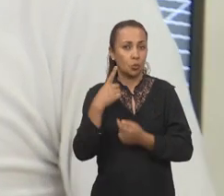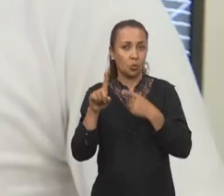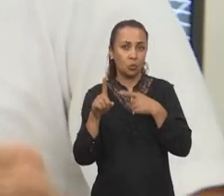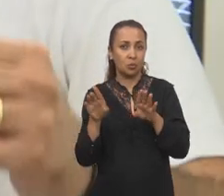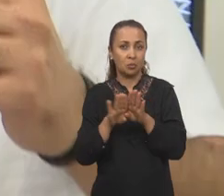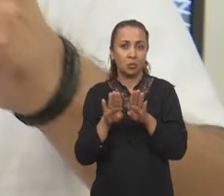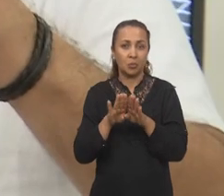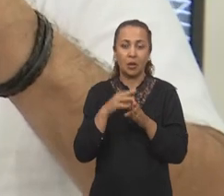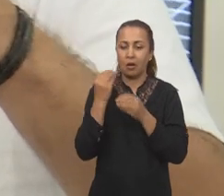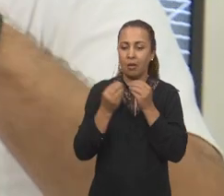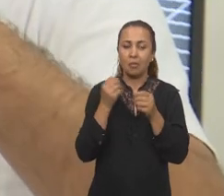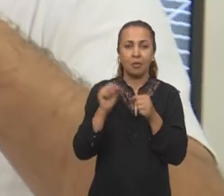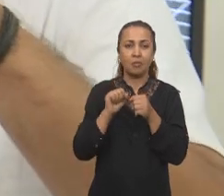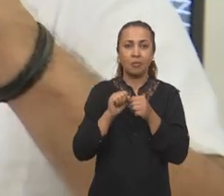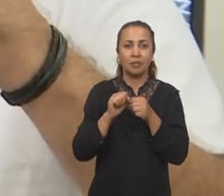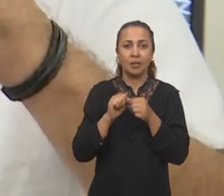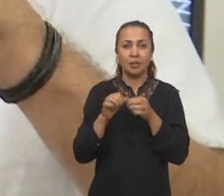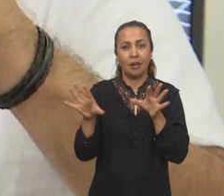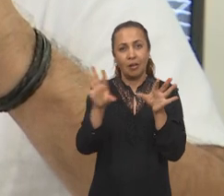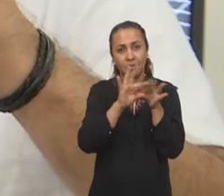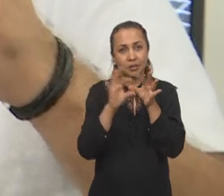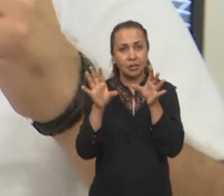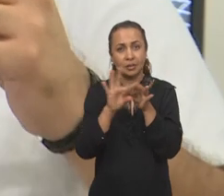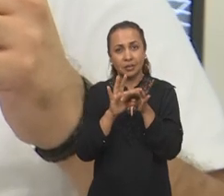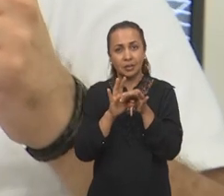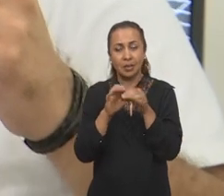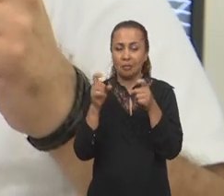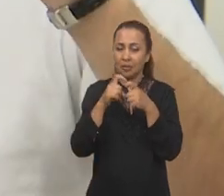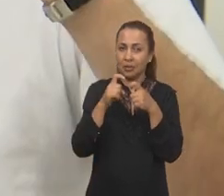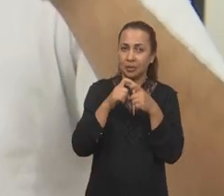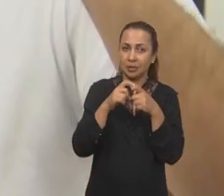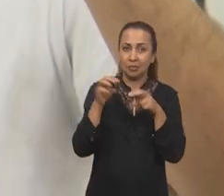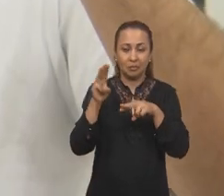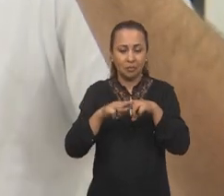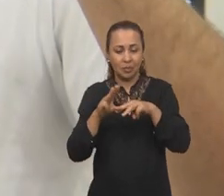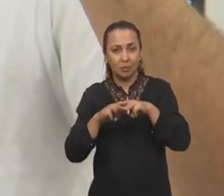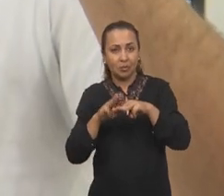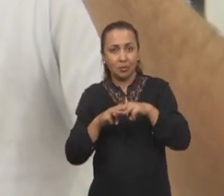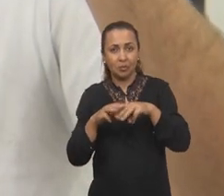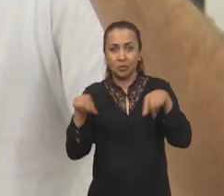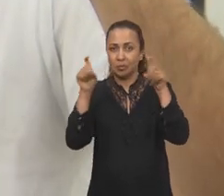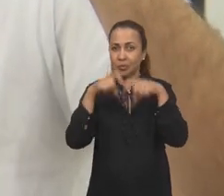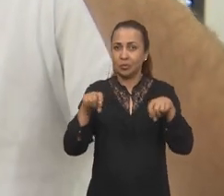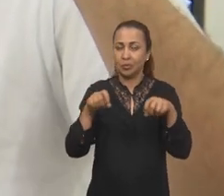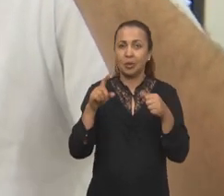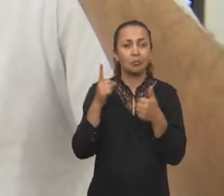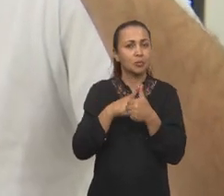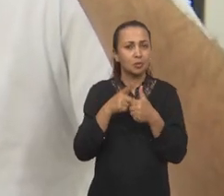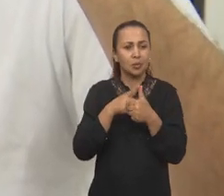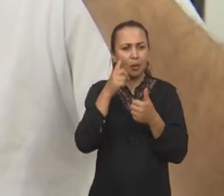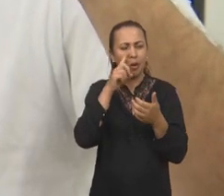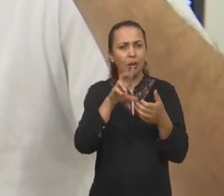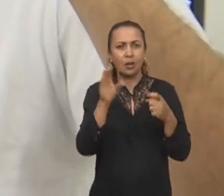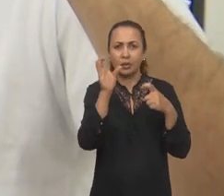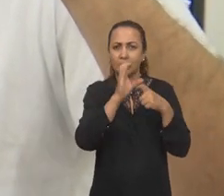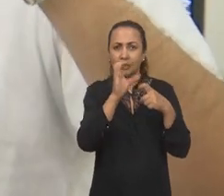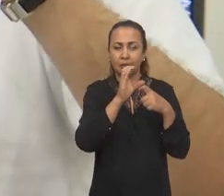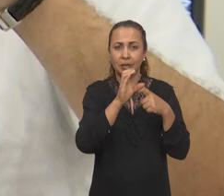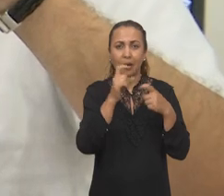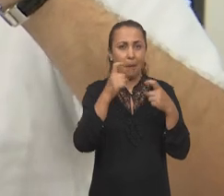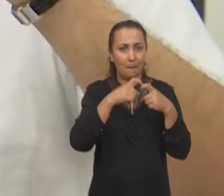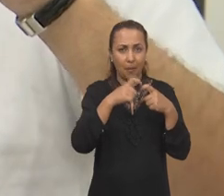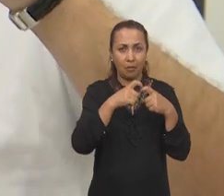né é como é feita essa conexão medicina matemática e computação né então o primeiro ponto seria uma análise Clínica